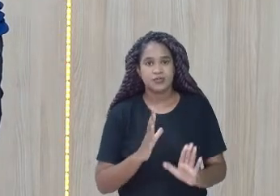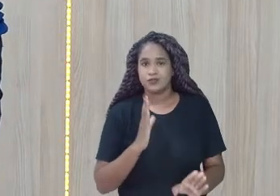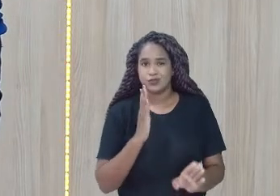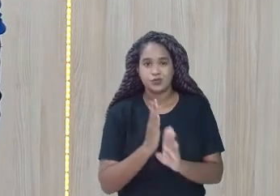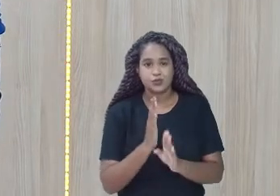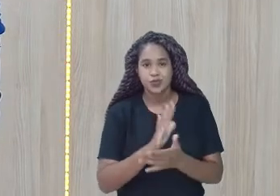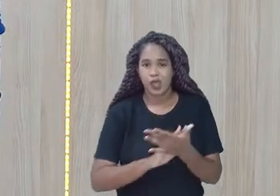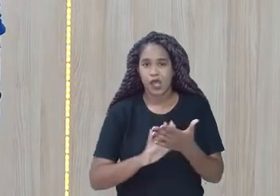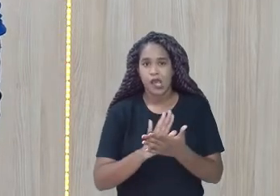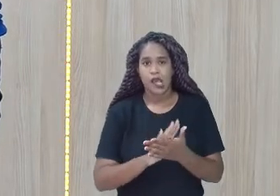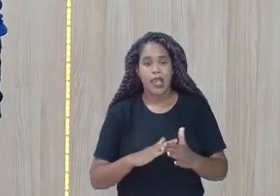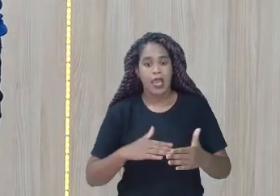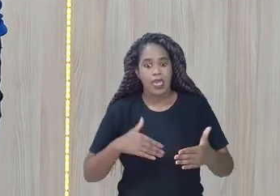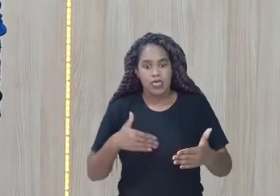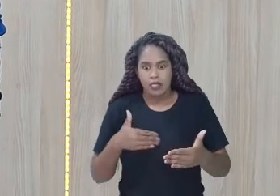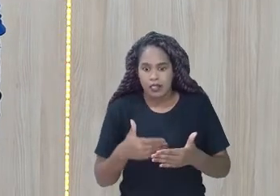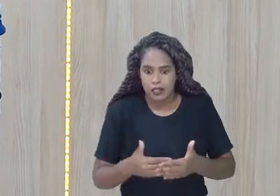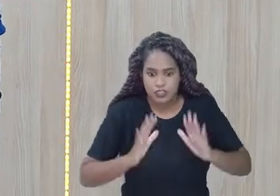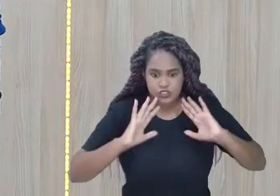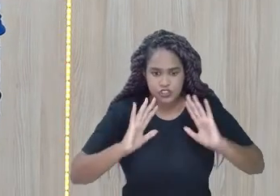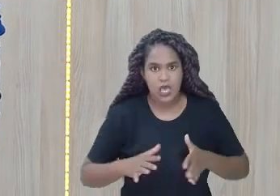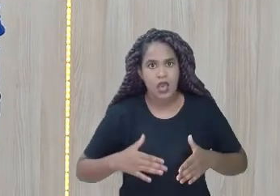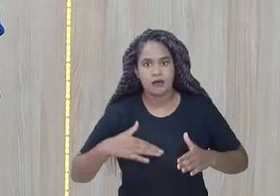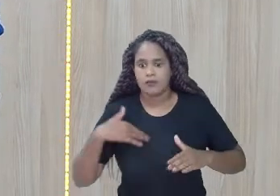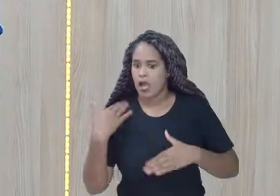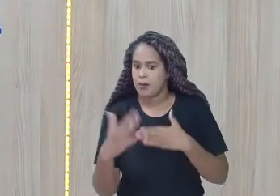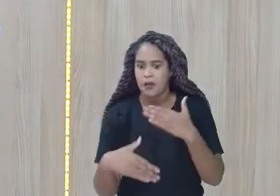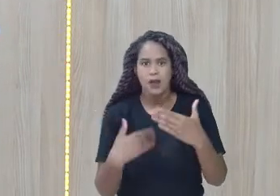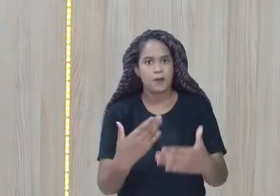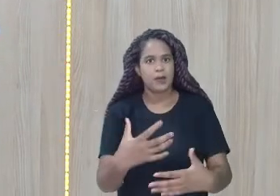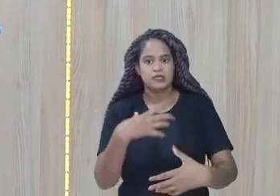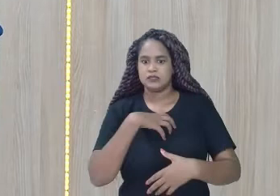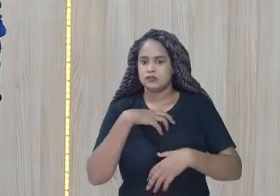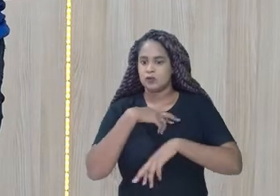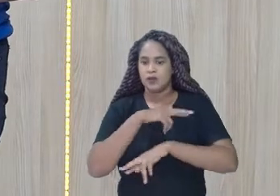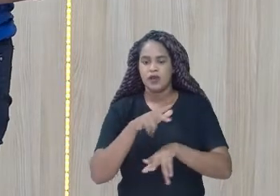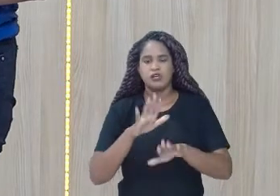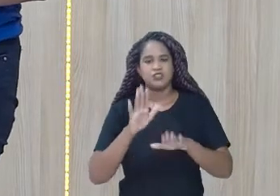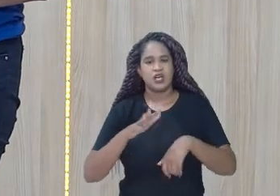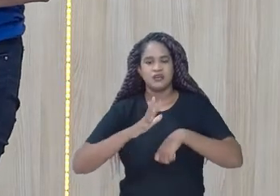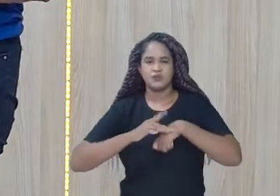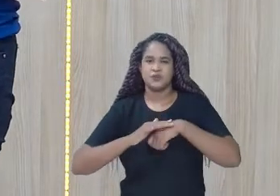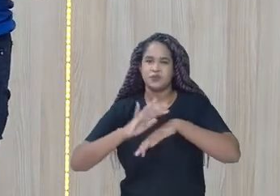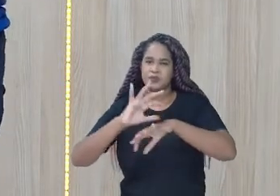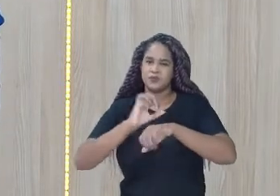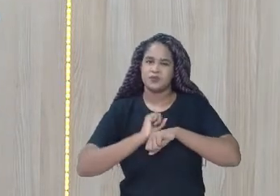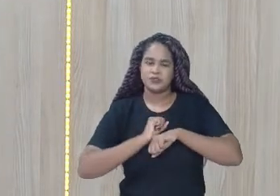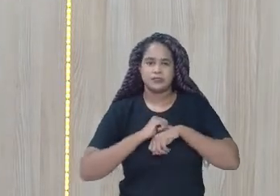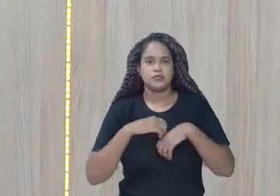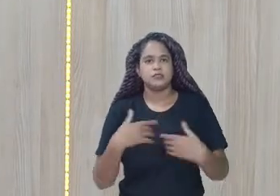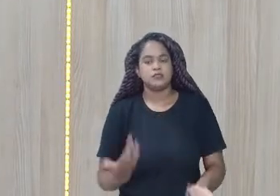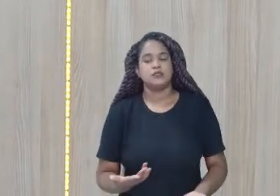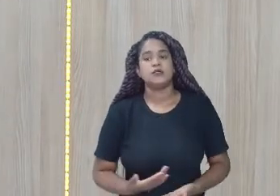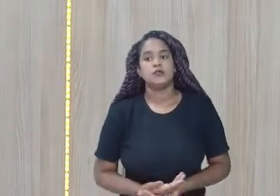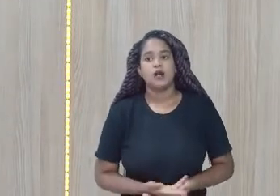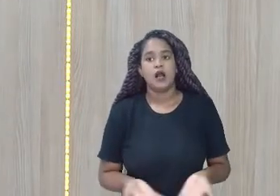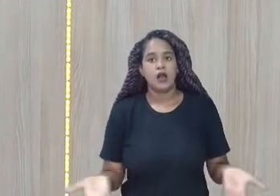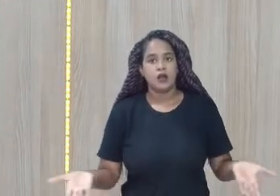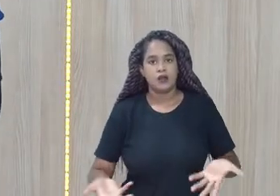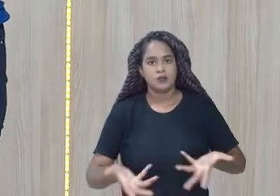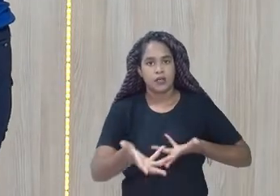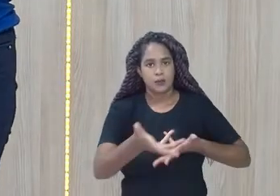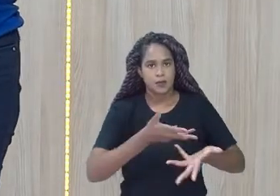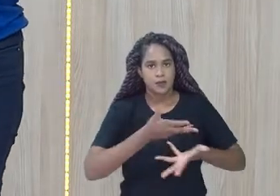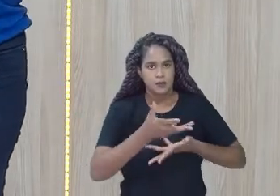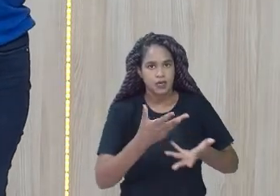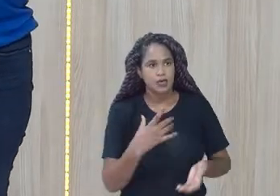tem e quando vai descobrir já está muitos sintomas que já vai estar com a doença. E aqui vamos a uma interação que